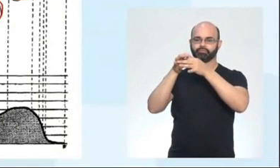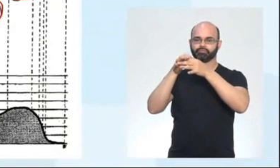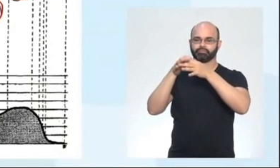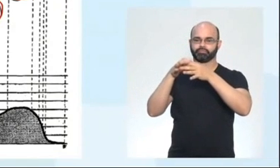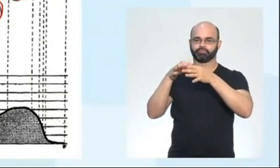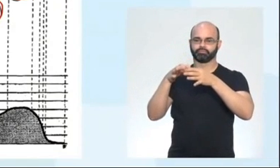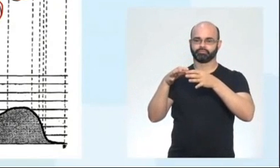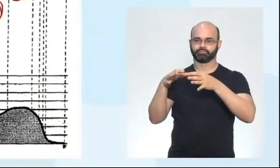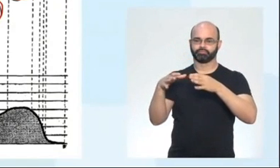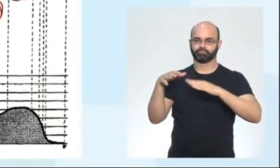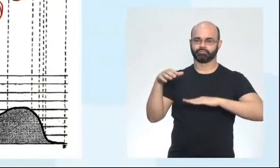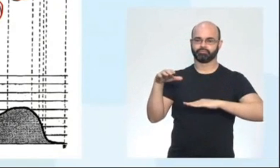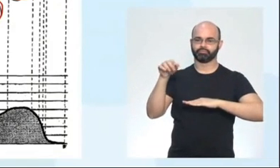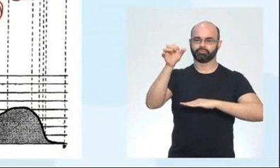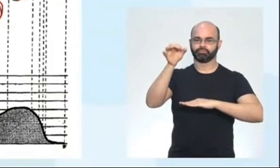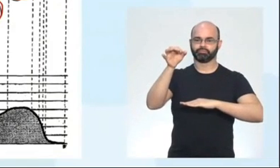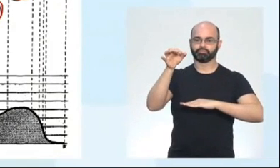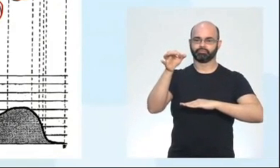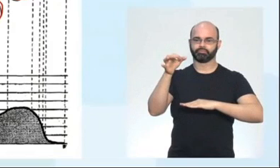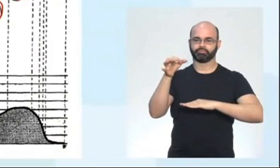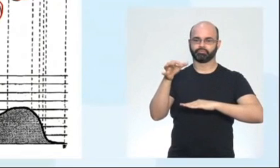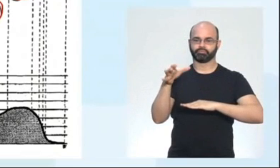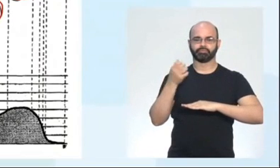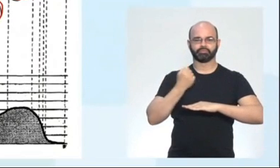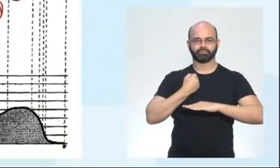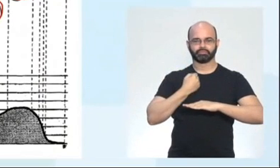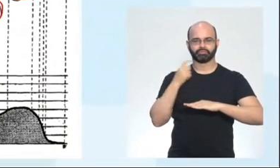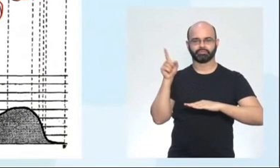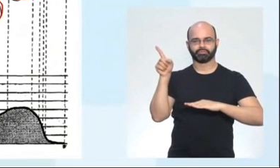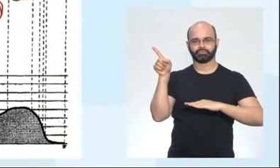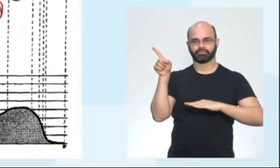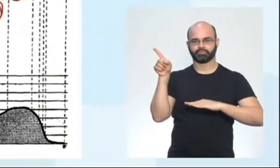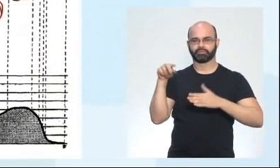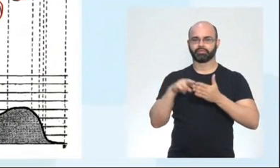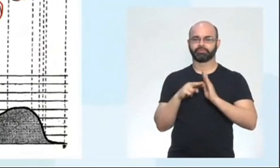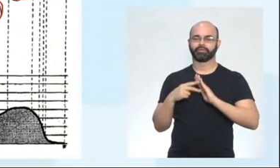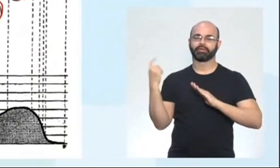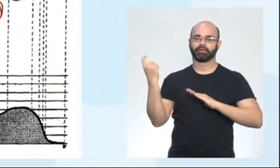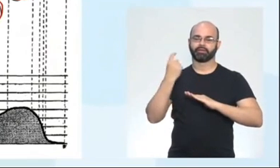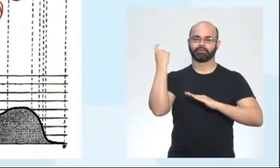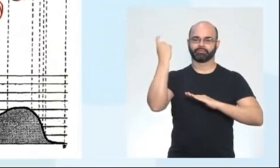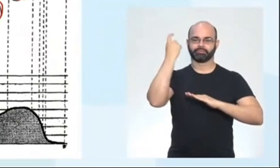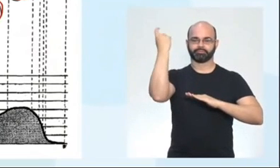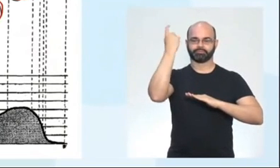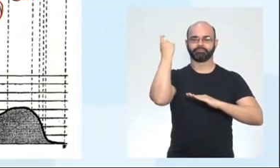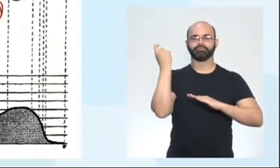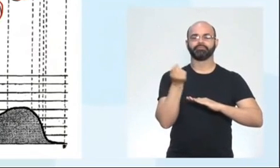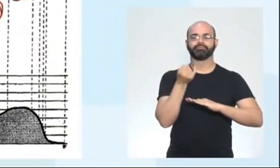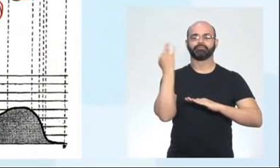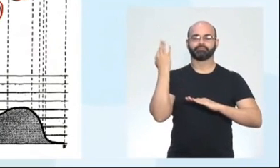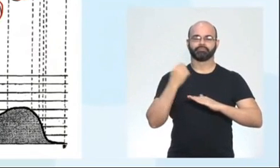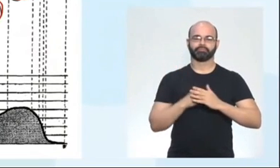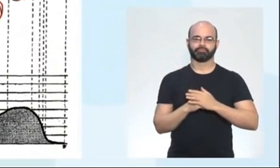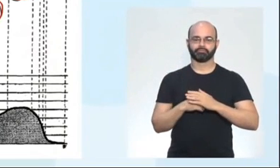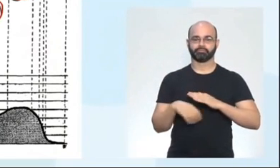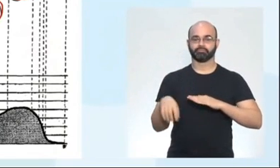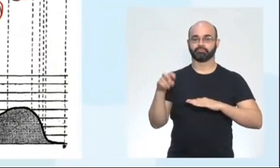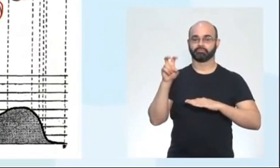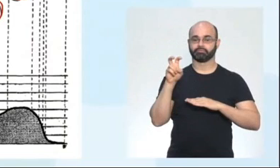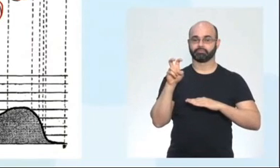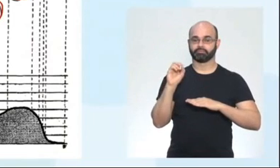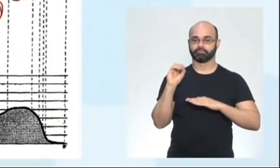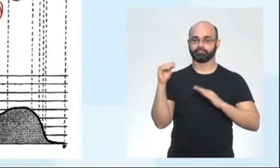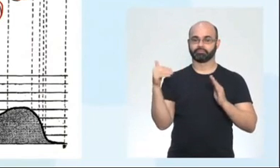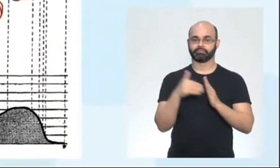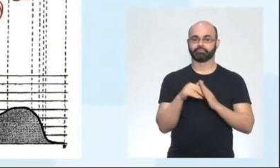de nível, a altitude. Esses números aqui são a altitude. Então, essas curvas de nível, elas estão indo de 50 a